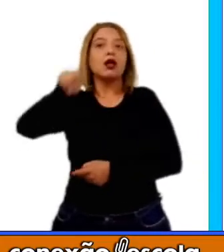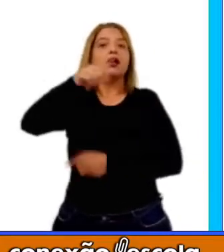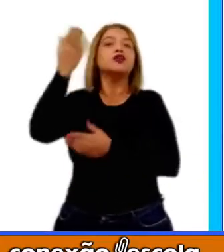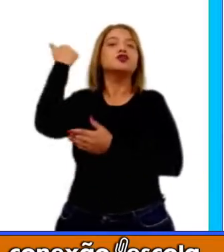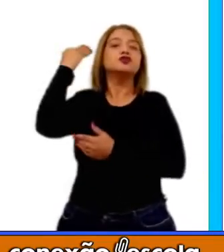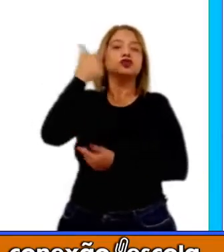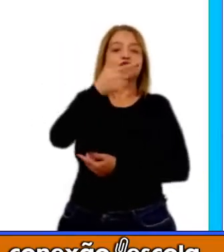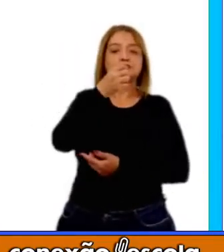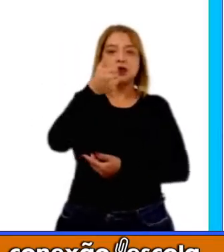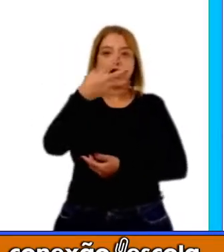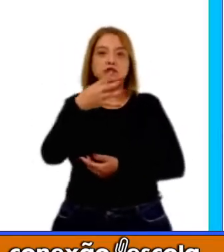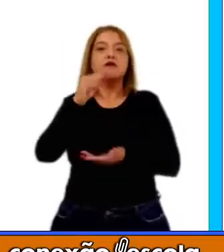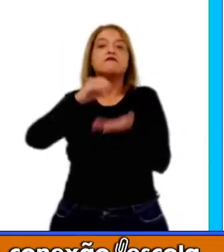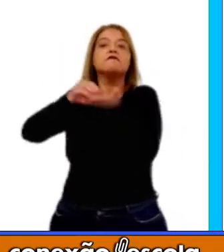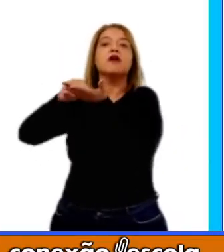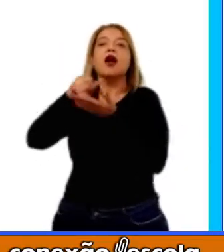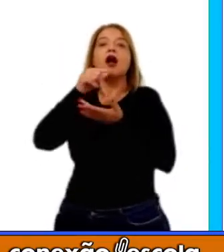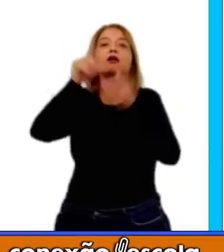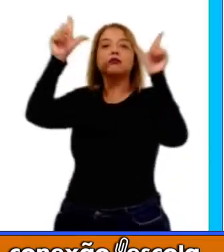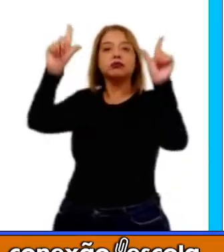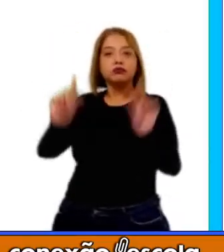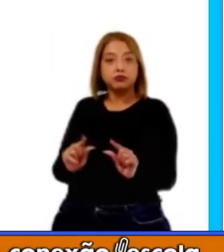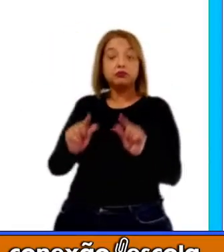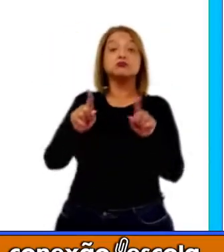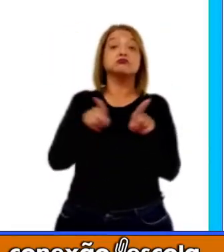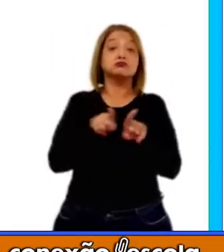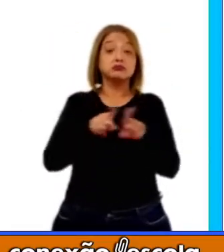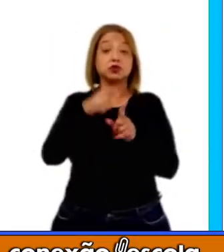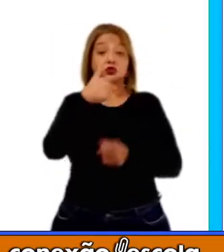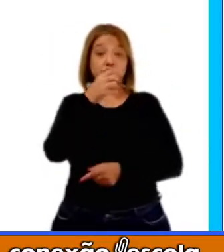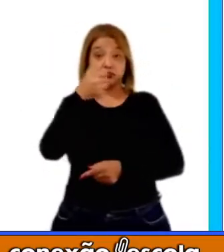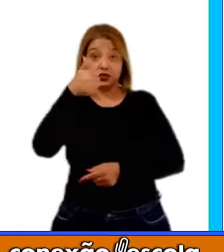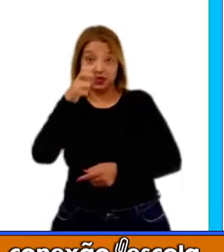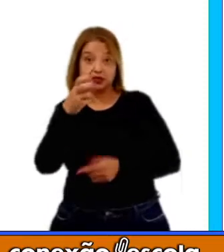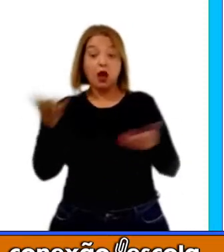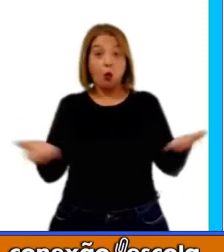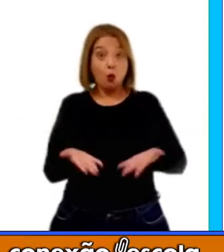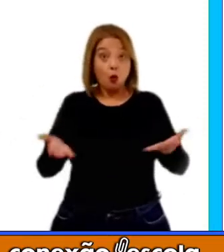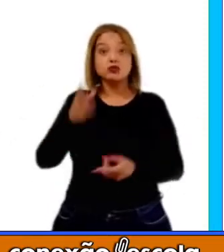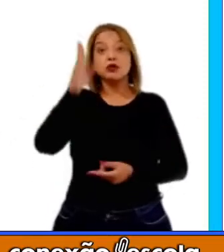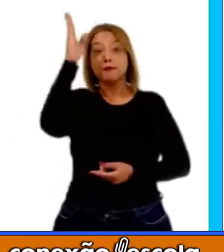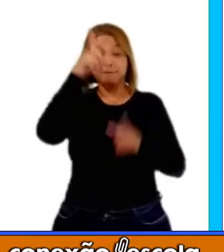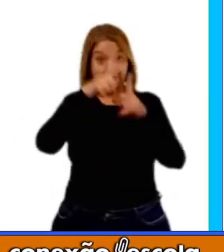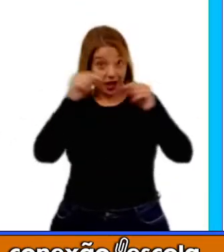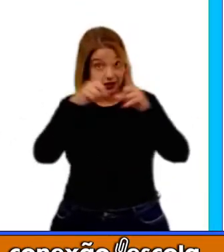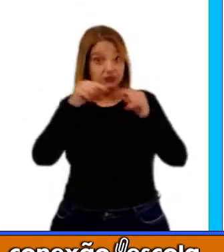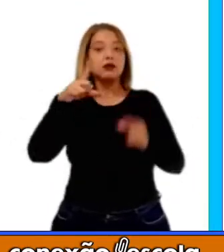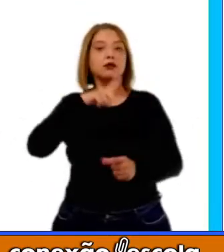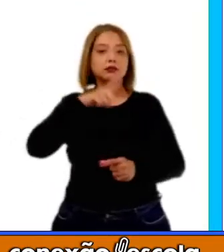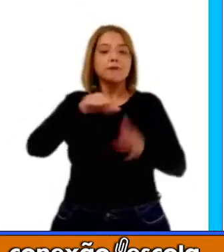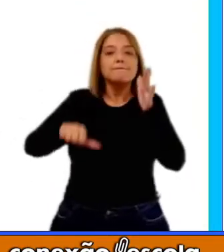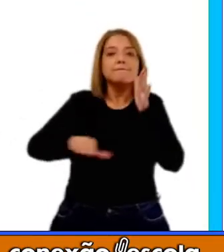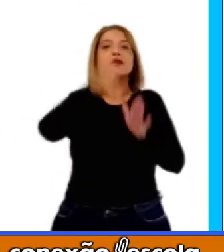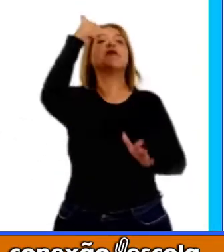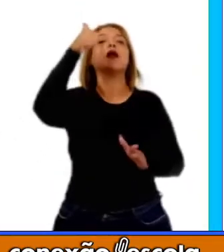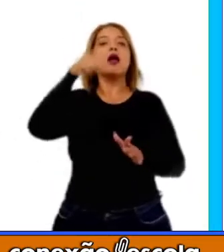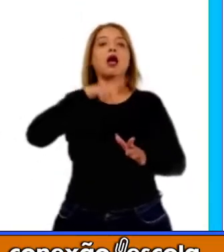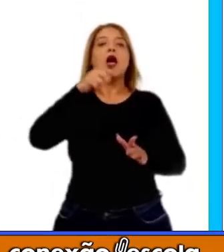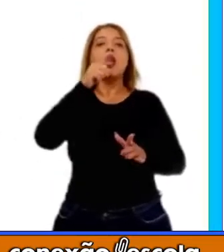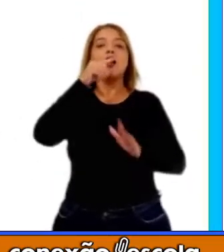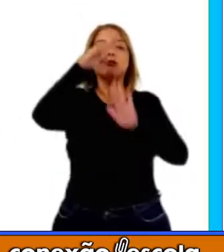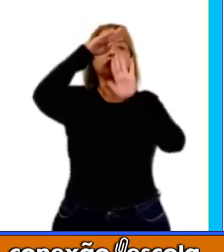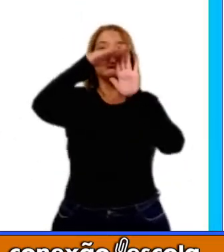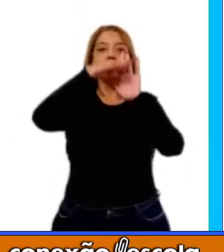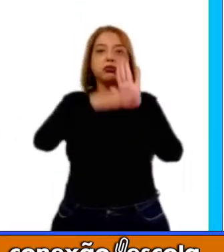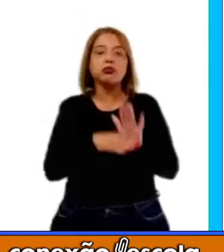em 2014 e em 2015. E atualmente, Brasília vive o primeiro racionamento de água da história da cidade. Do